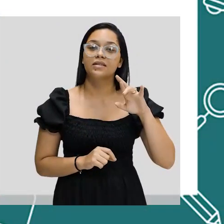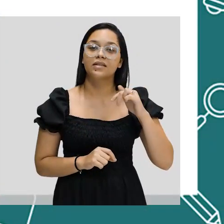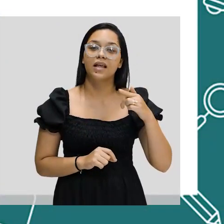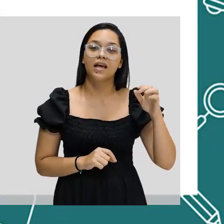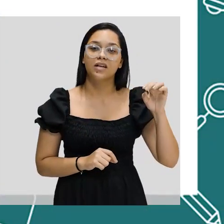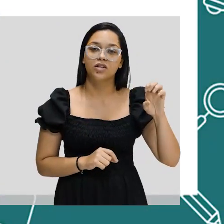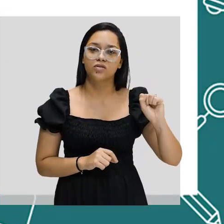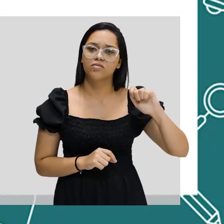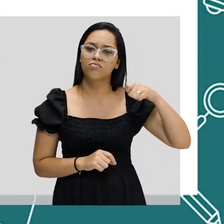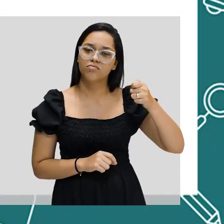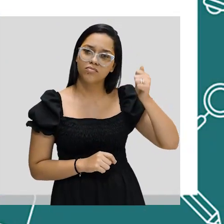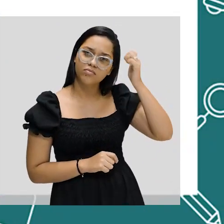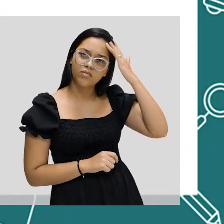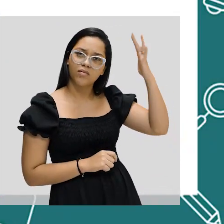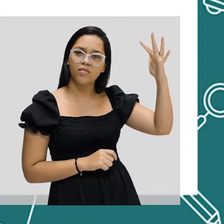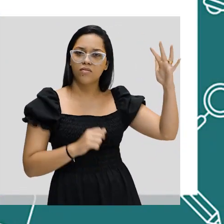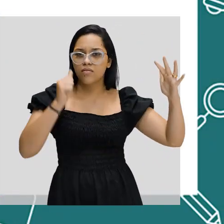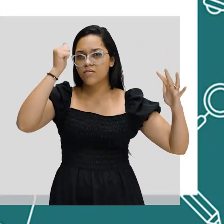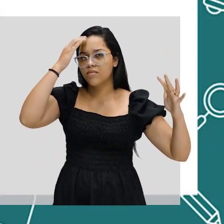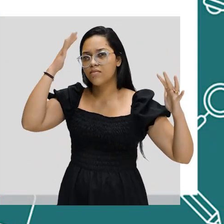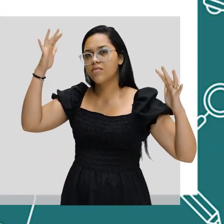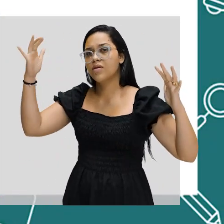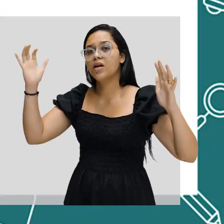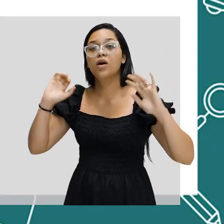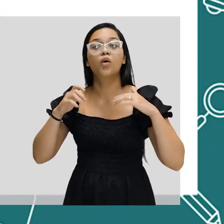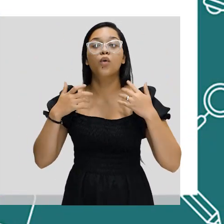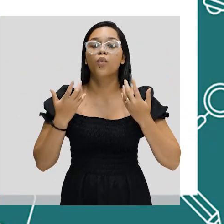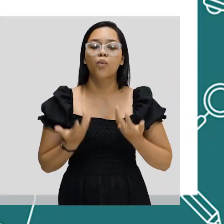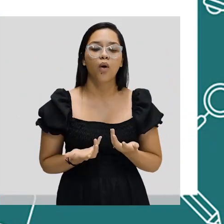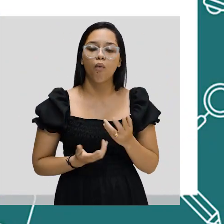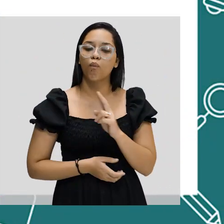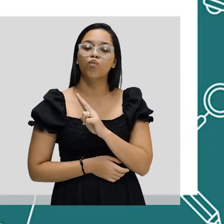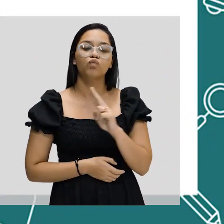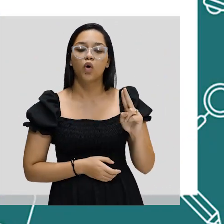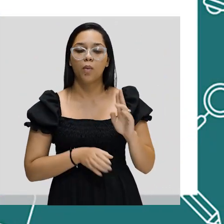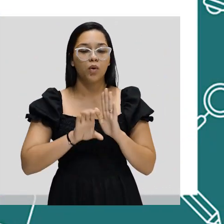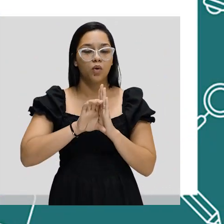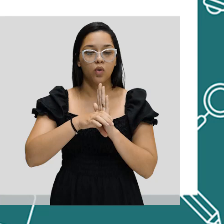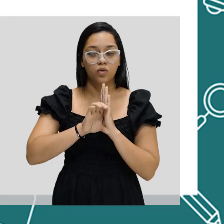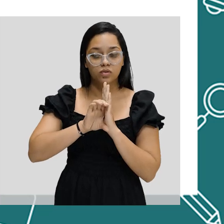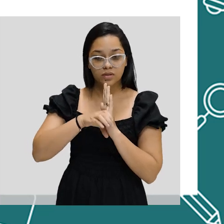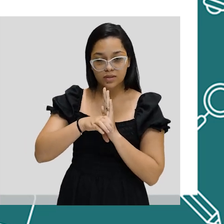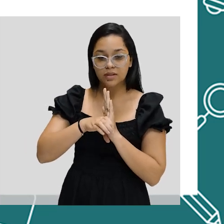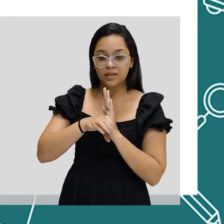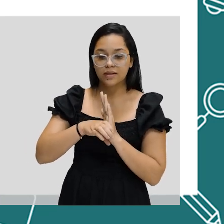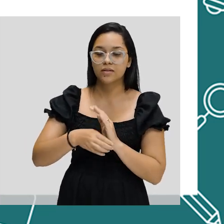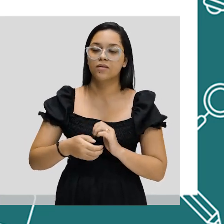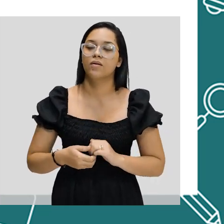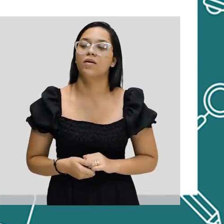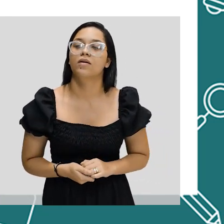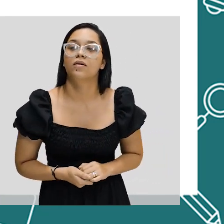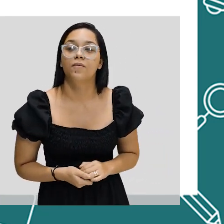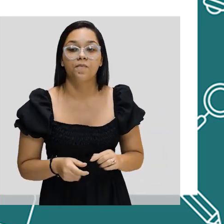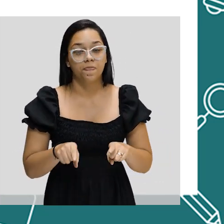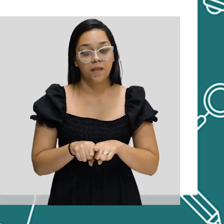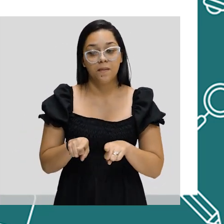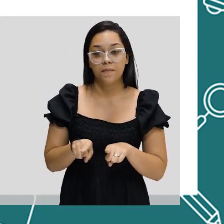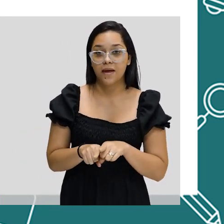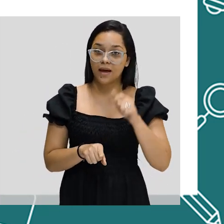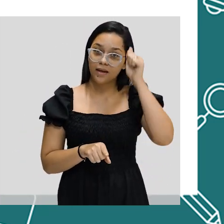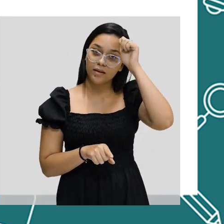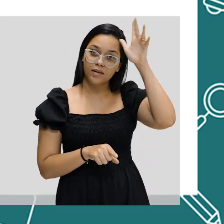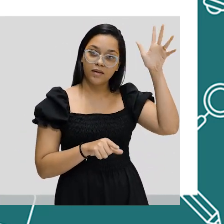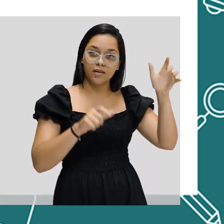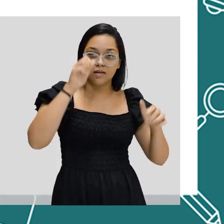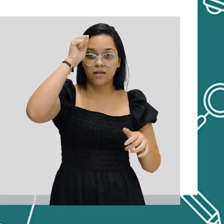Vamos trabalhar interjeição que que é né Qual é o nome Qual o conceito dessa classe de palavras a interjeição